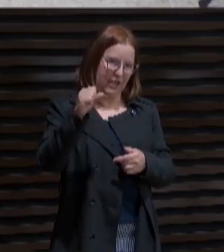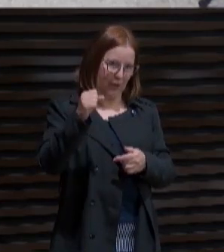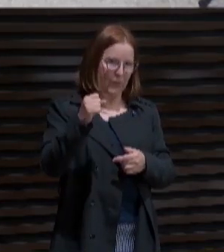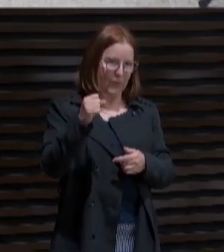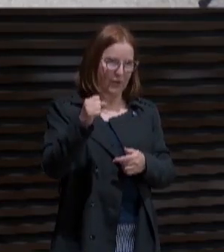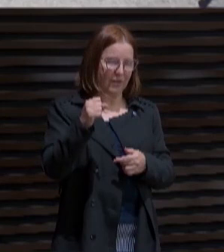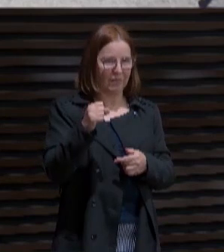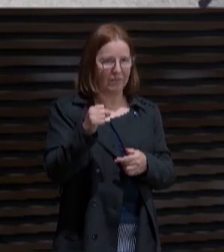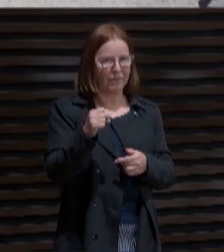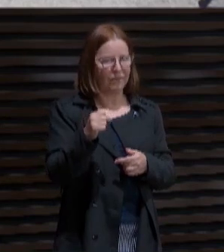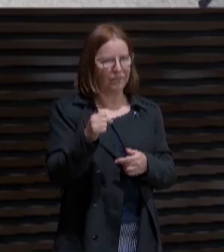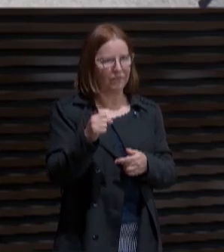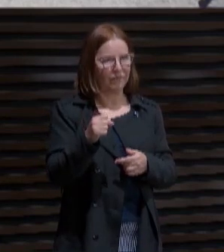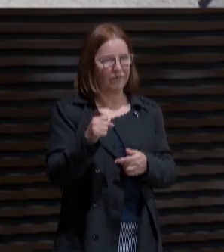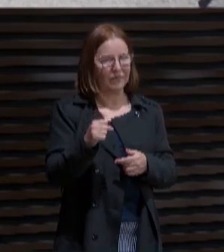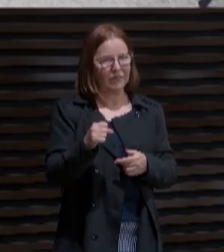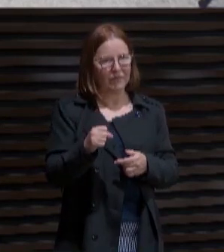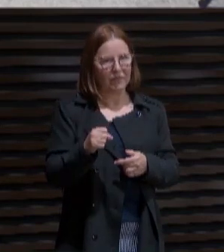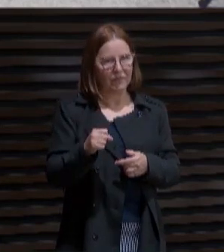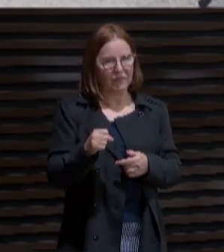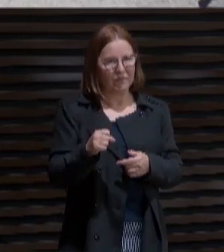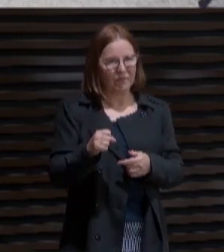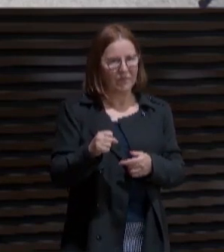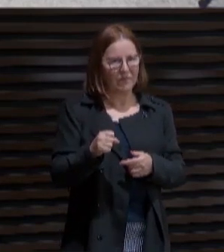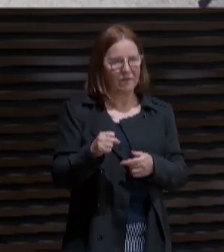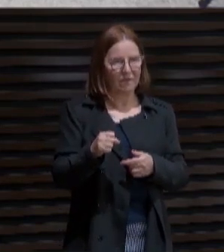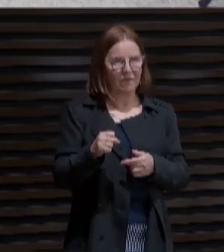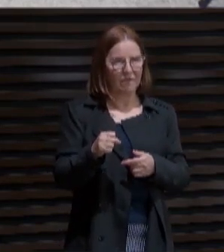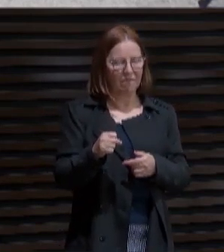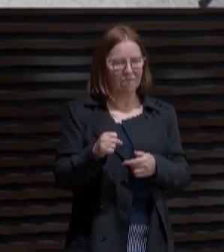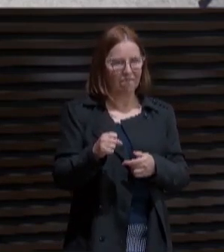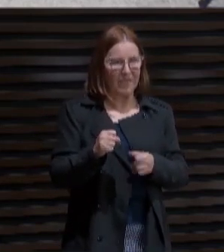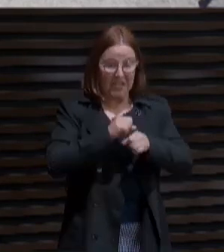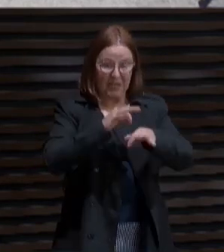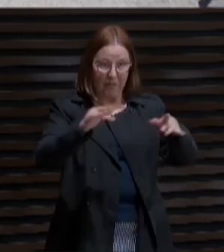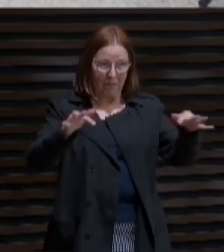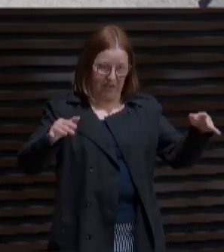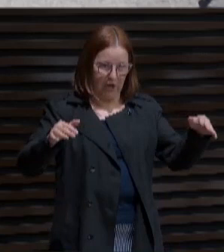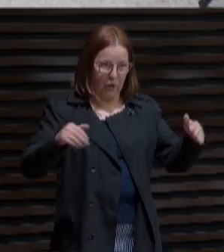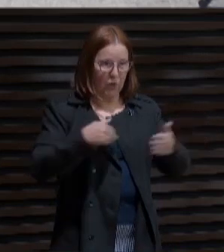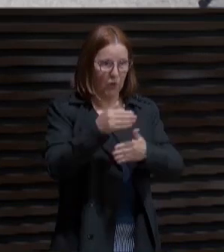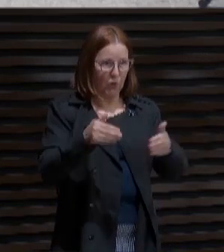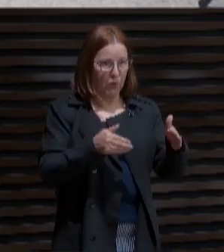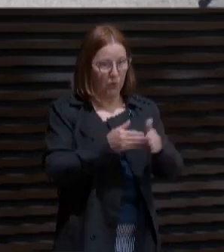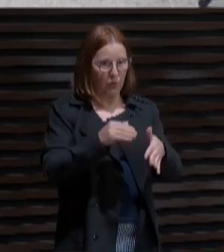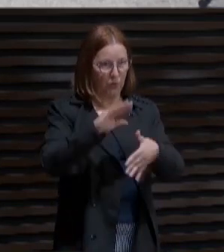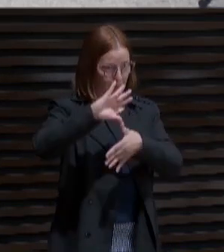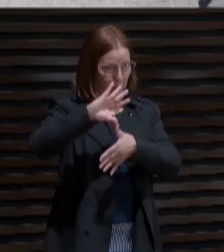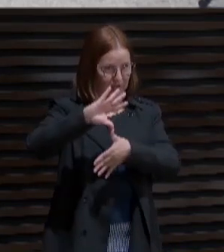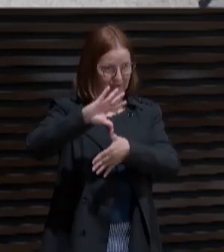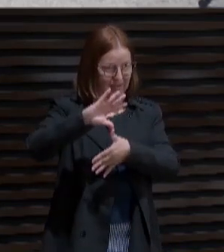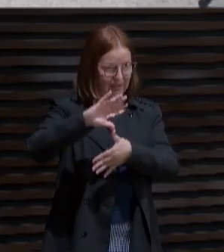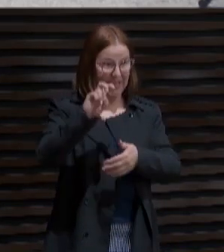Foi uma pandemia que praticamente atingiu todos os continentes e 50 milhões de